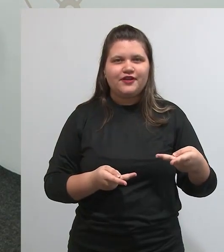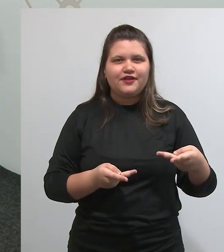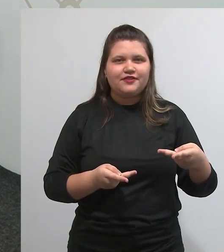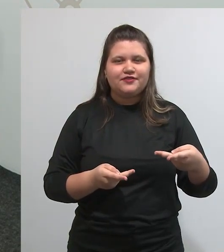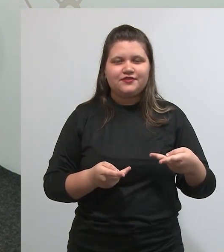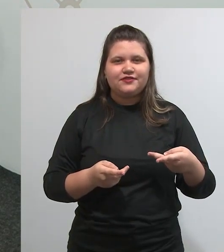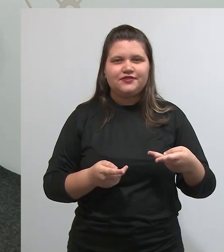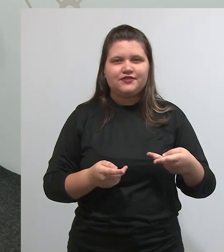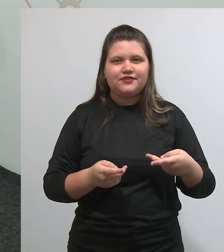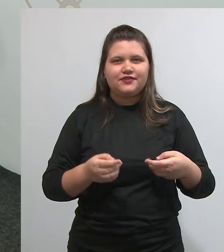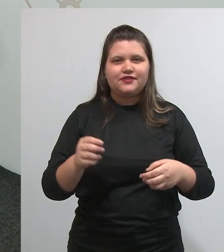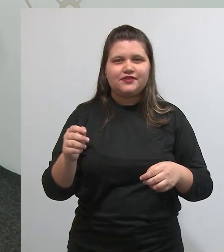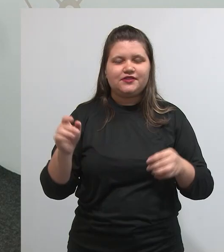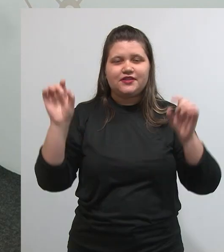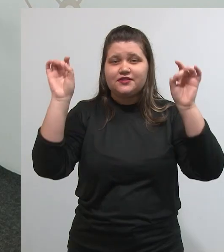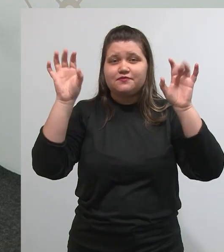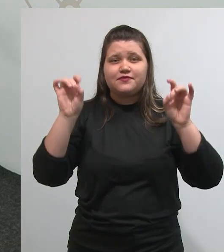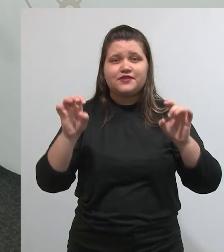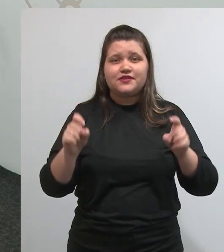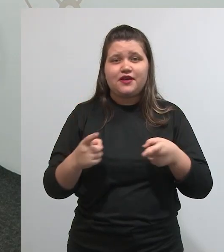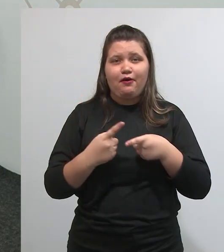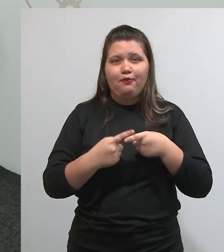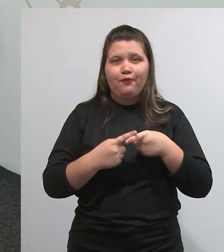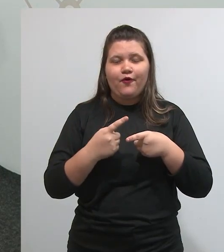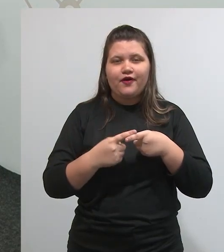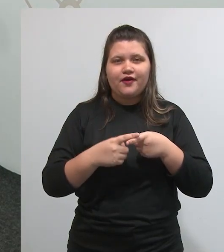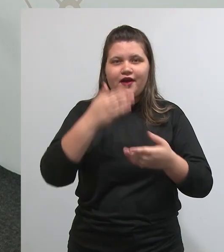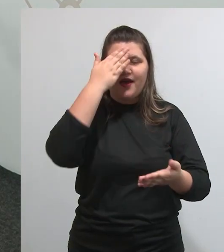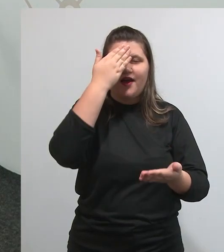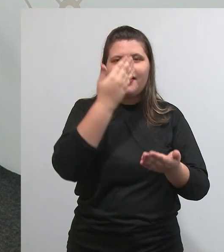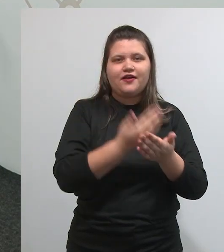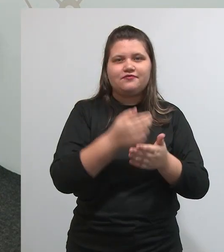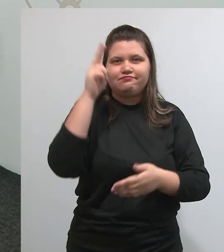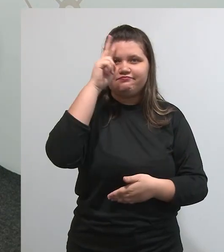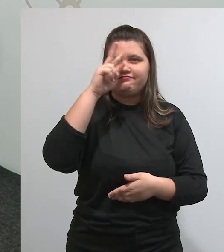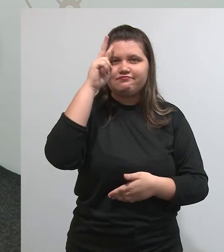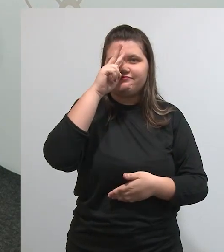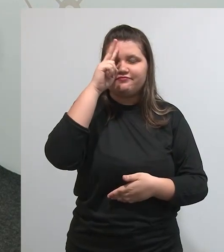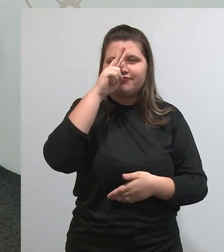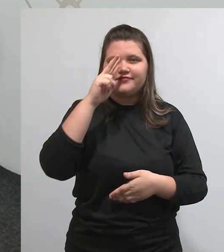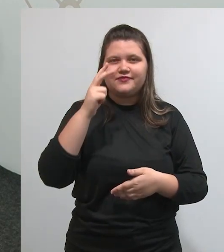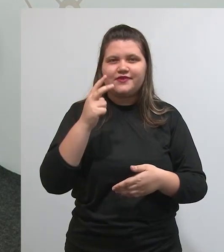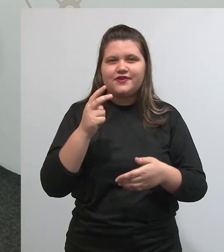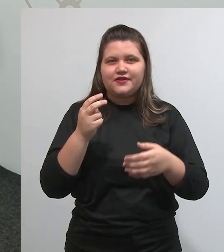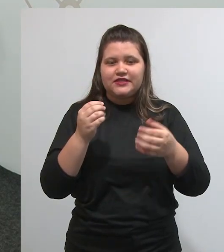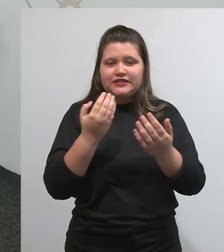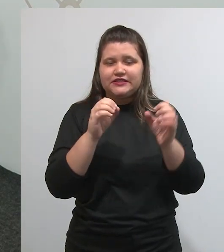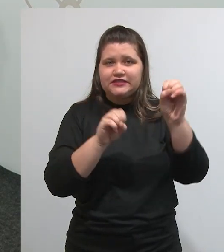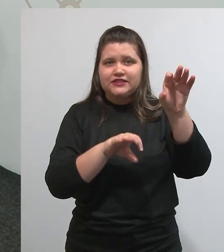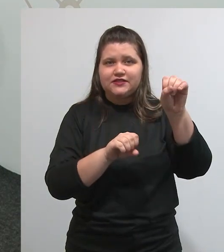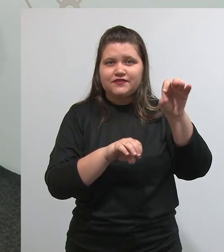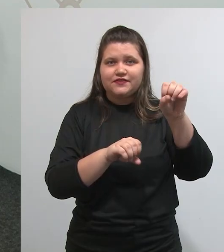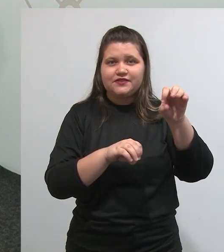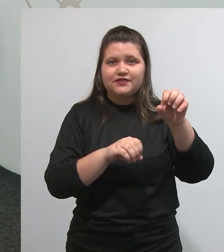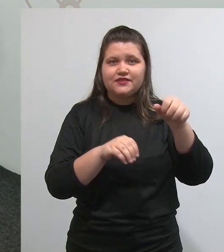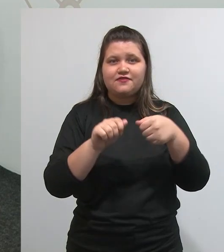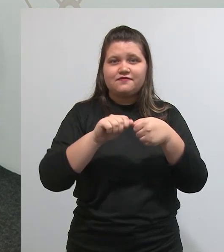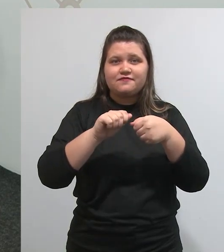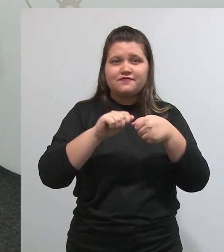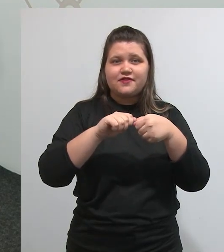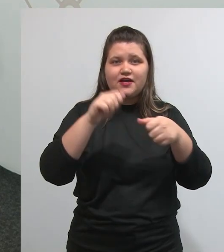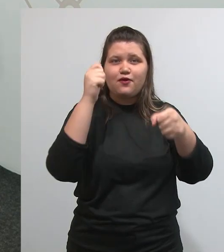essa história, porque a gente acredita que a história da educação se faz por meio das histórias